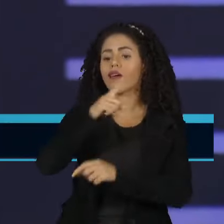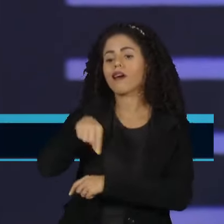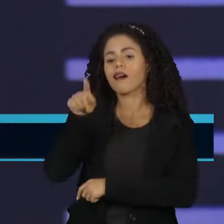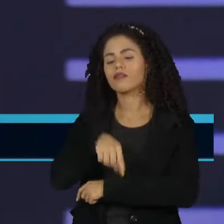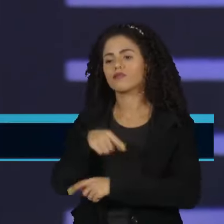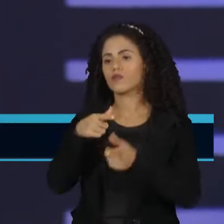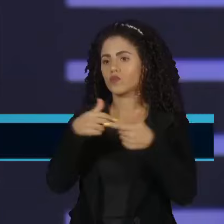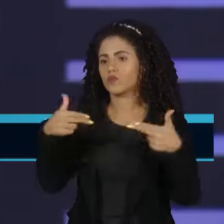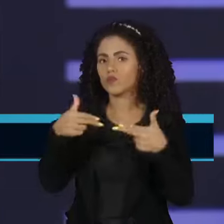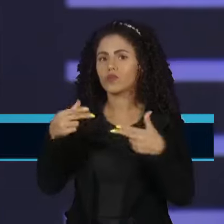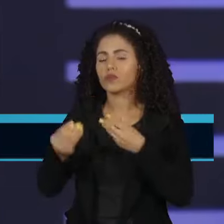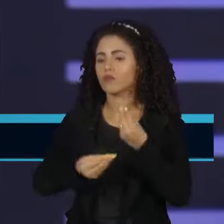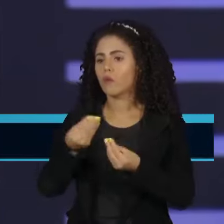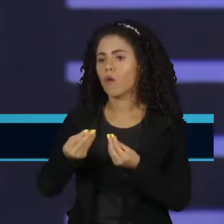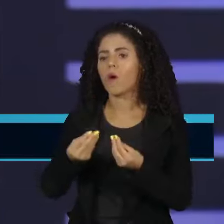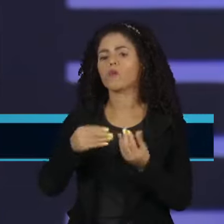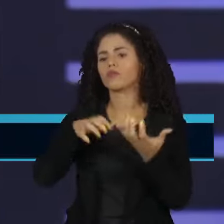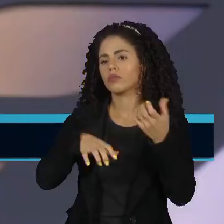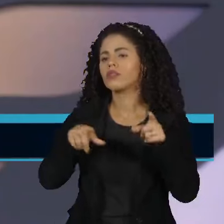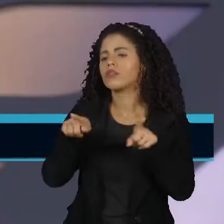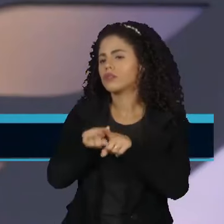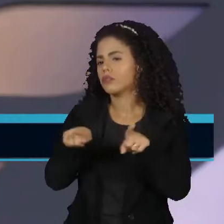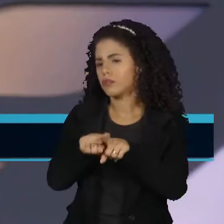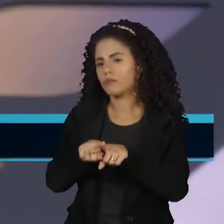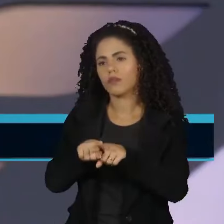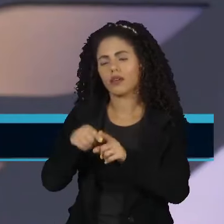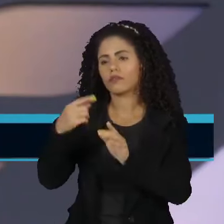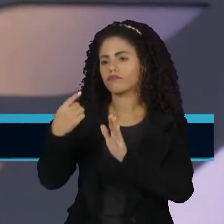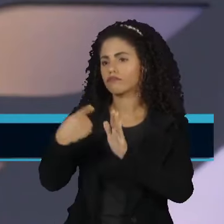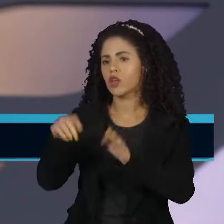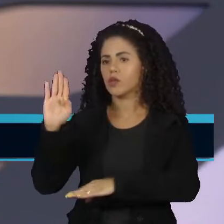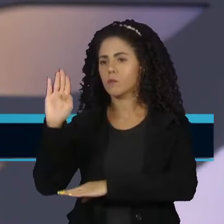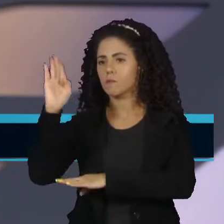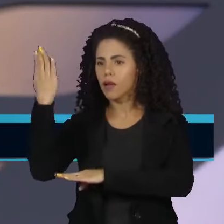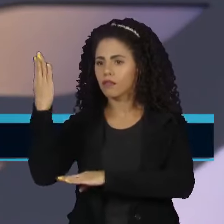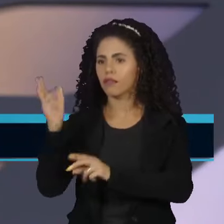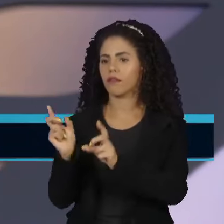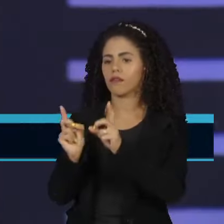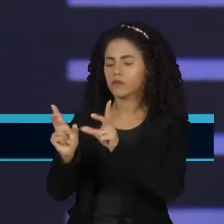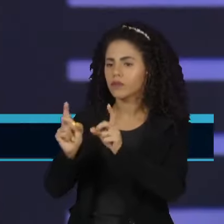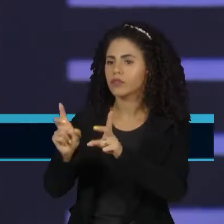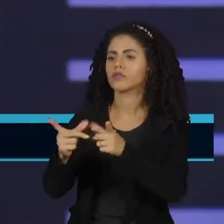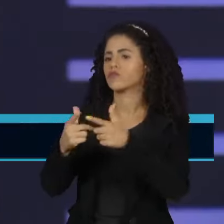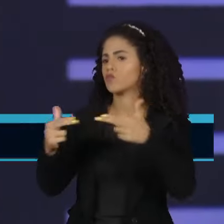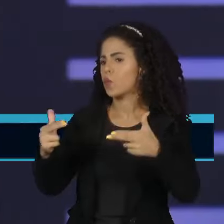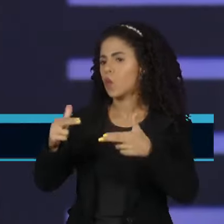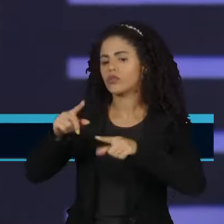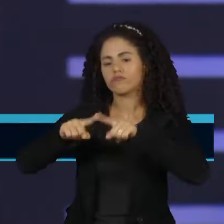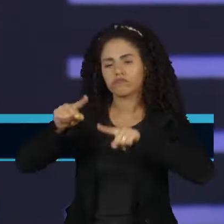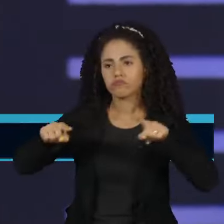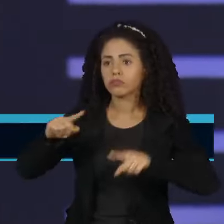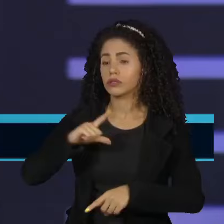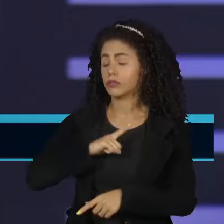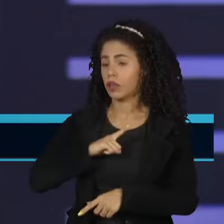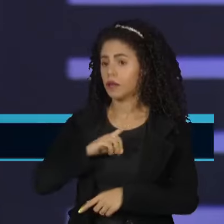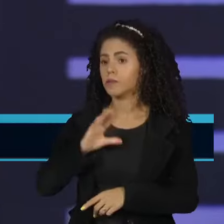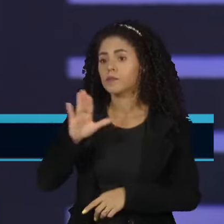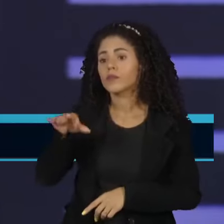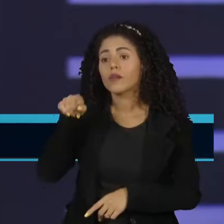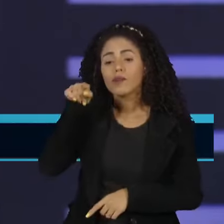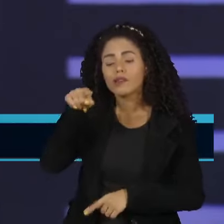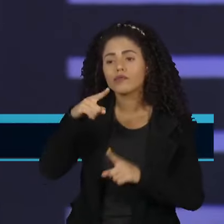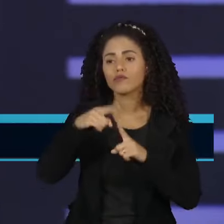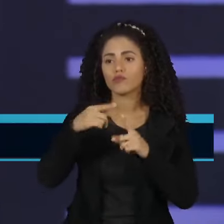de boa-fé, que como acontecia com a madeira também, dava uma declaração que tinha origem lícita e valia, acabou isto. Esse é um tipo